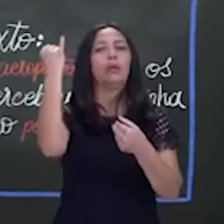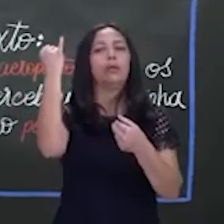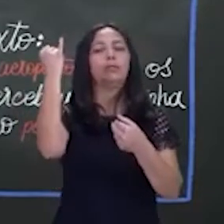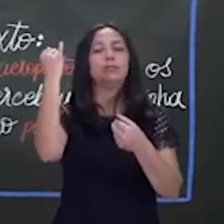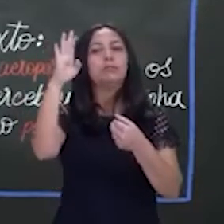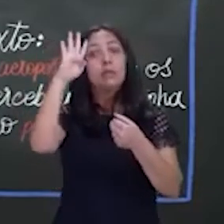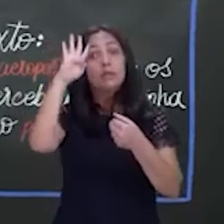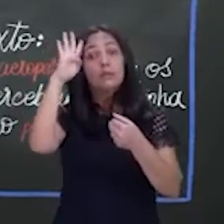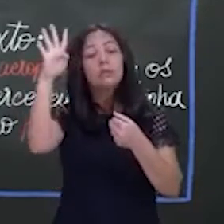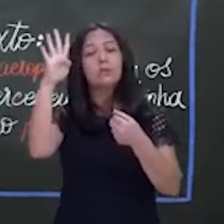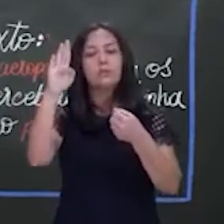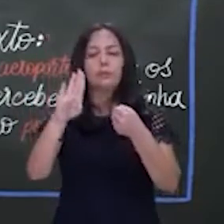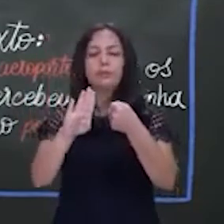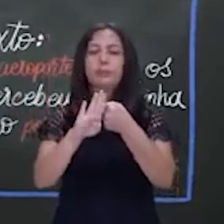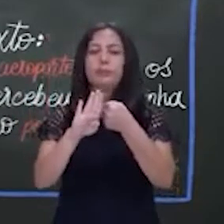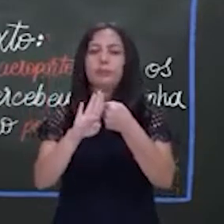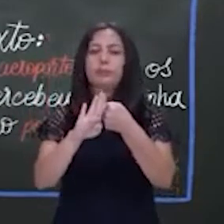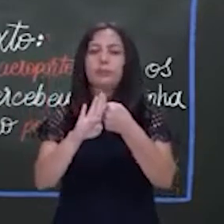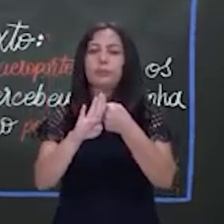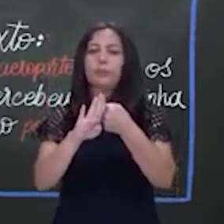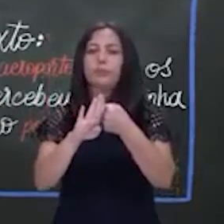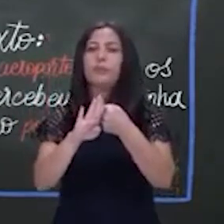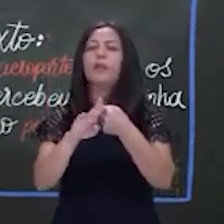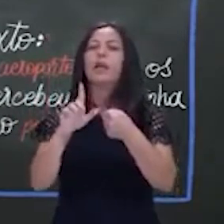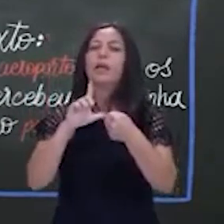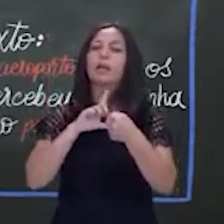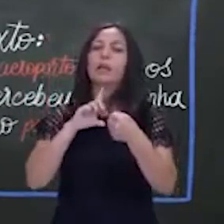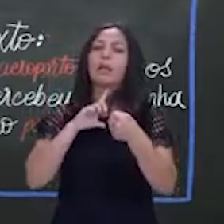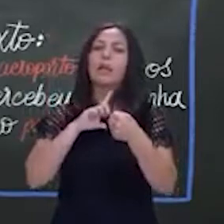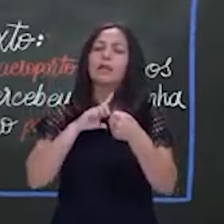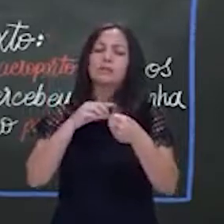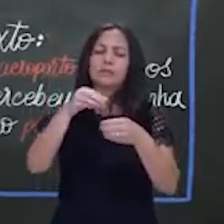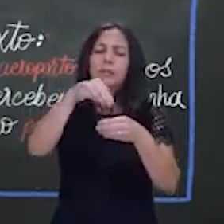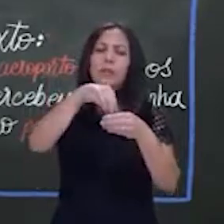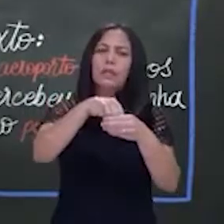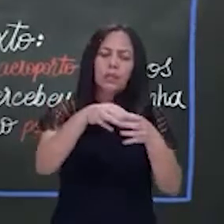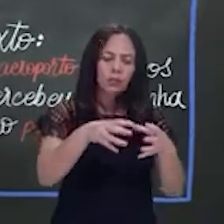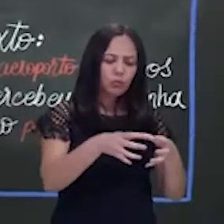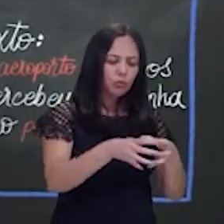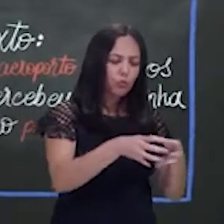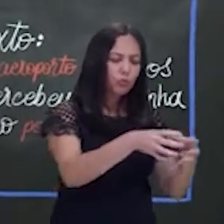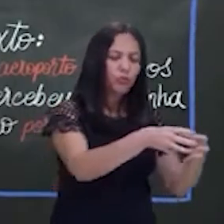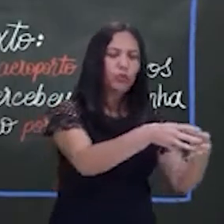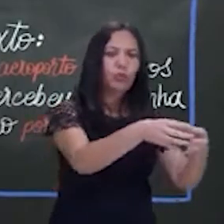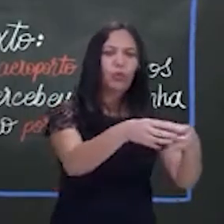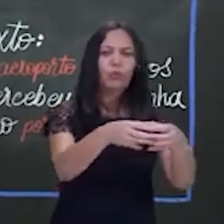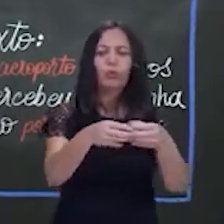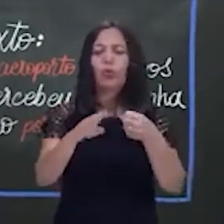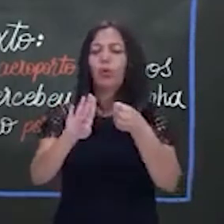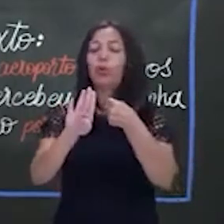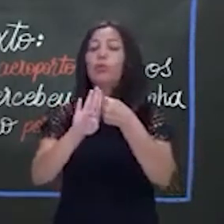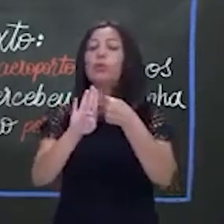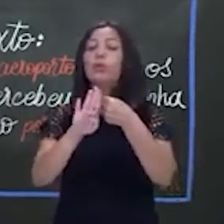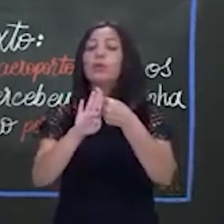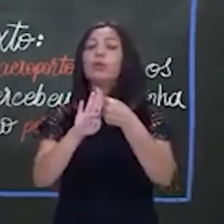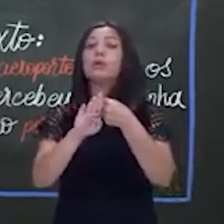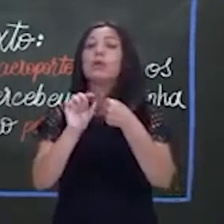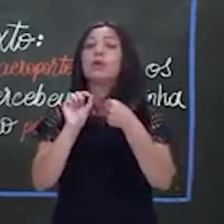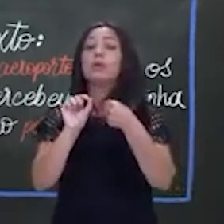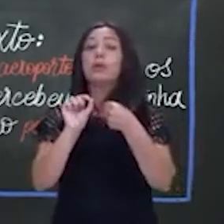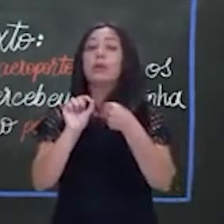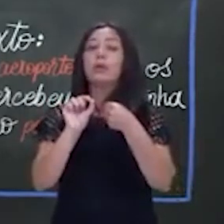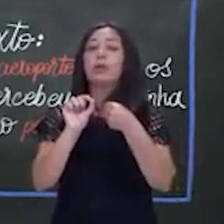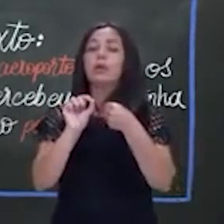essência, a propriedade principal. O substantivo está no topo das classes gramaticais porque a função básica desta classe